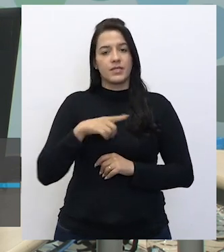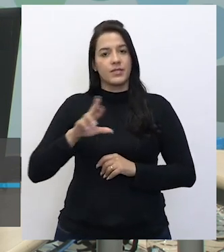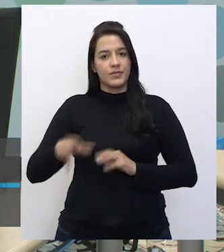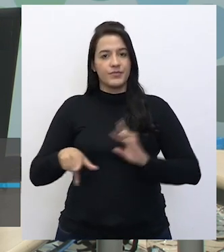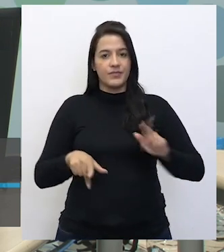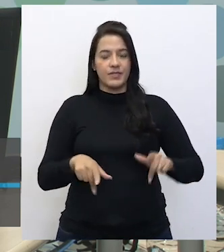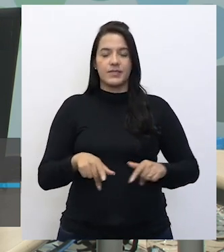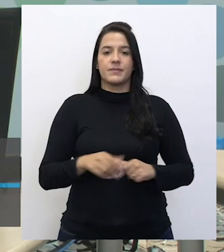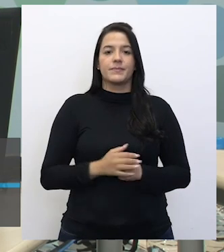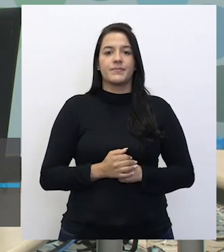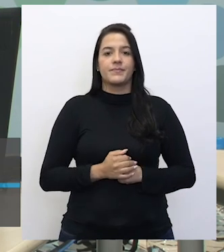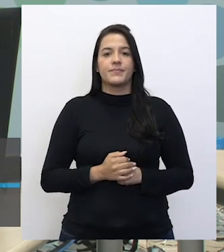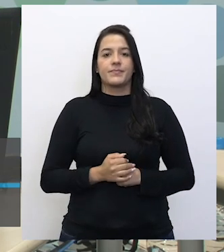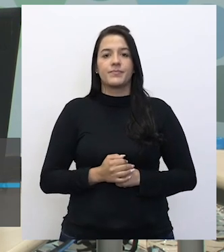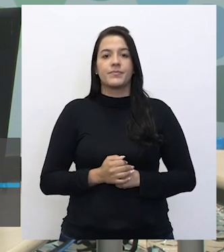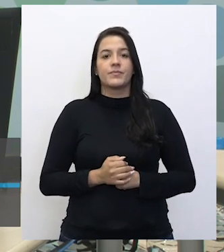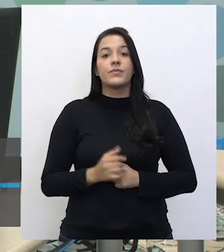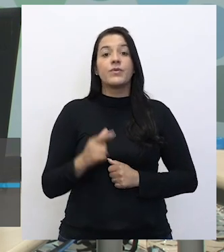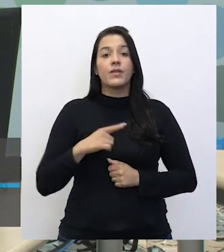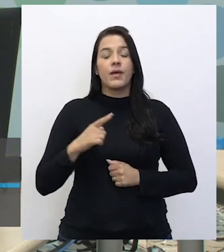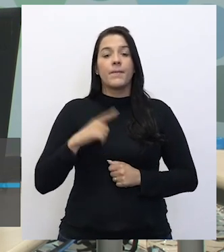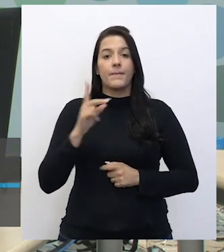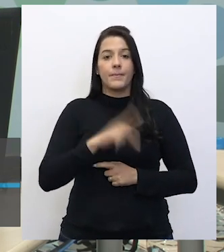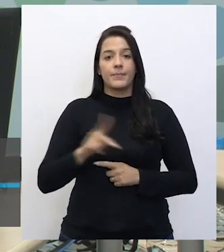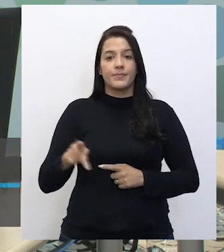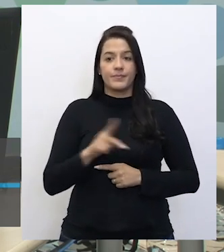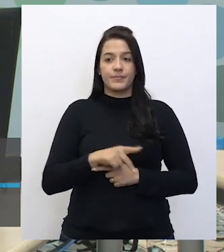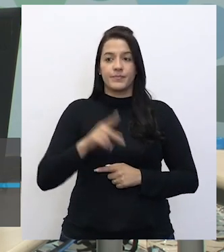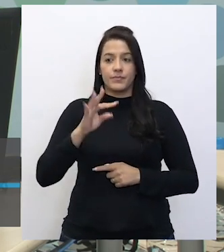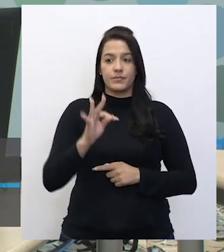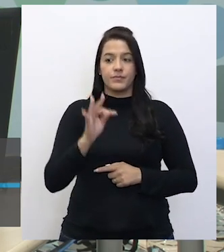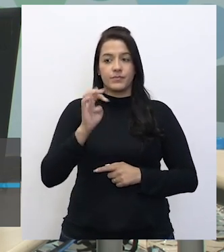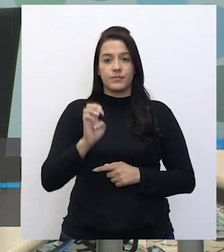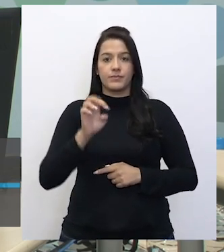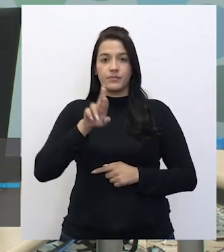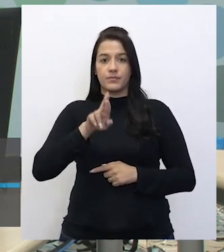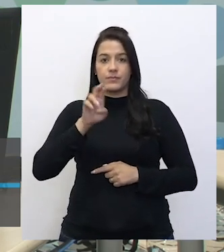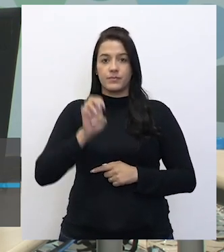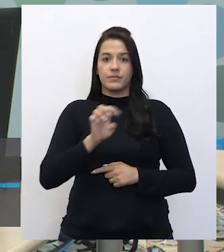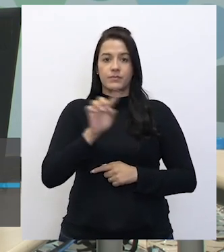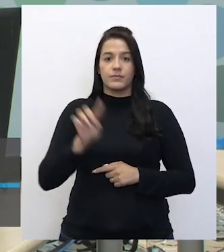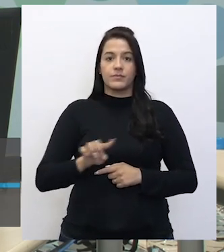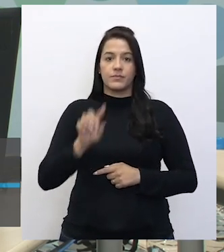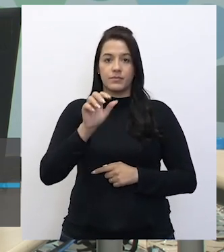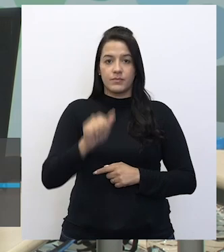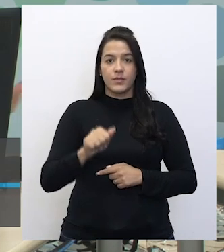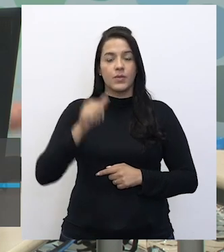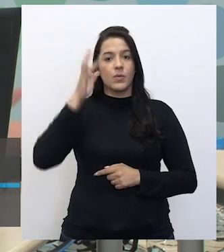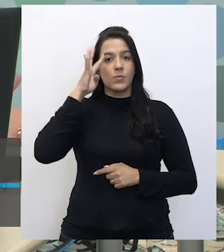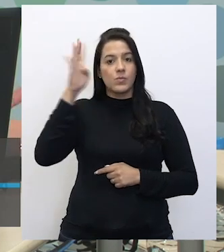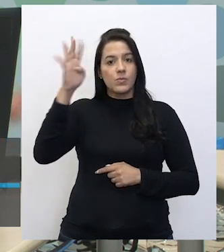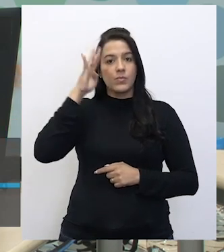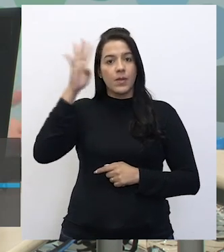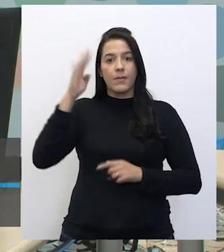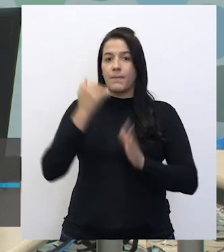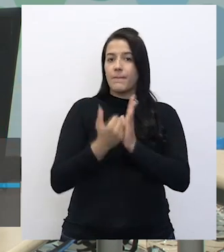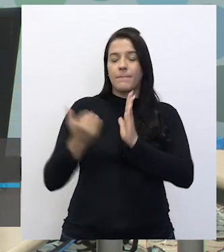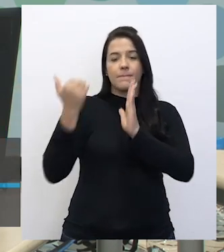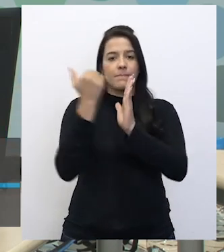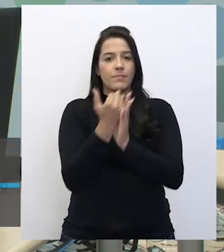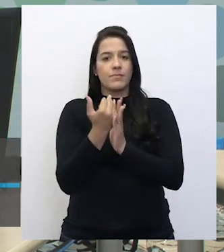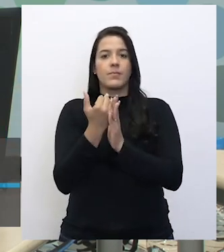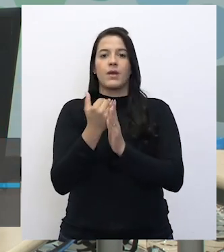tá? E a professora Tereza diz que os conhecimentos são diferentes. E assim, os pensamentos são mais elaborados no caso de um